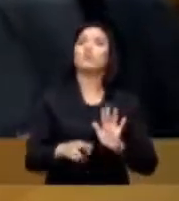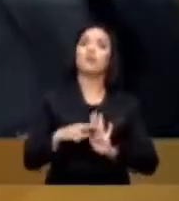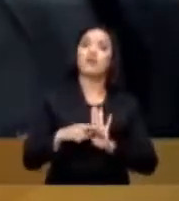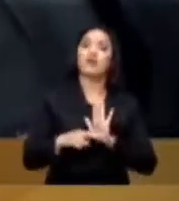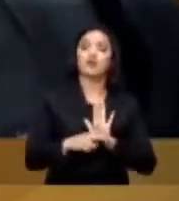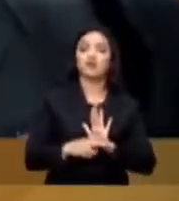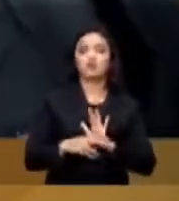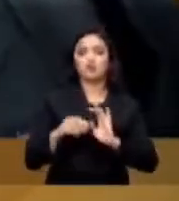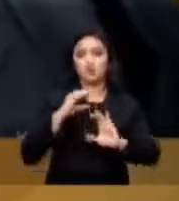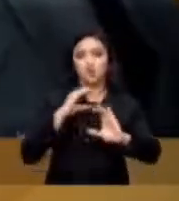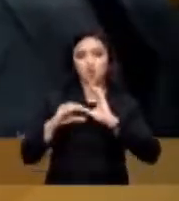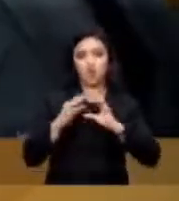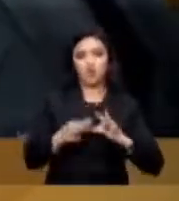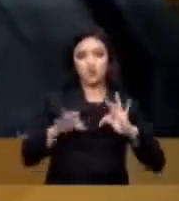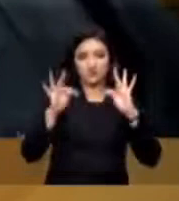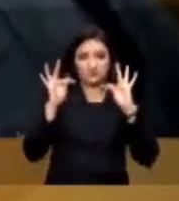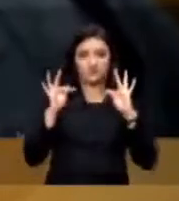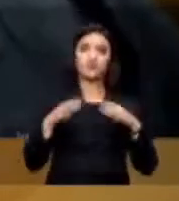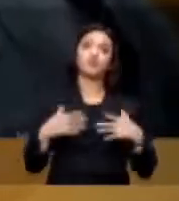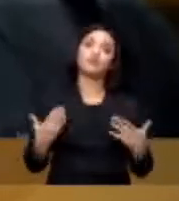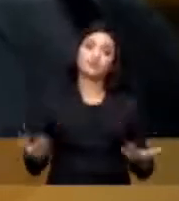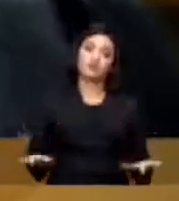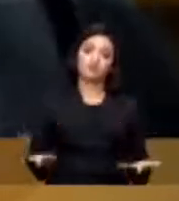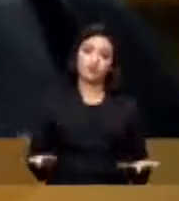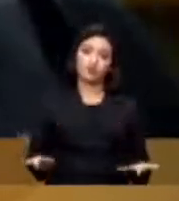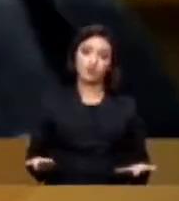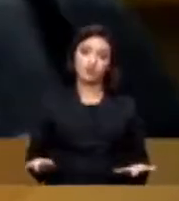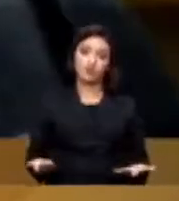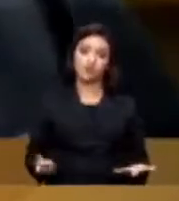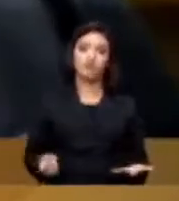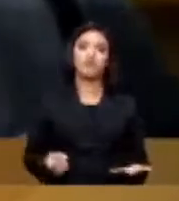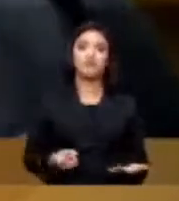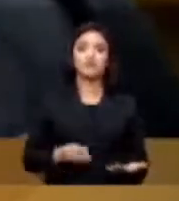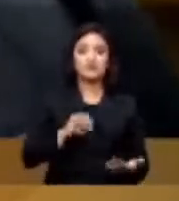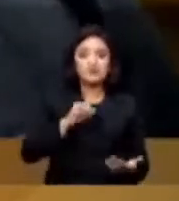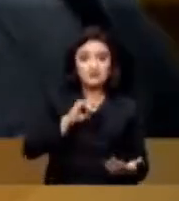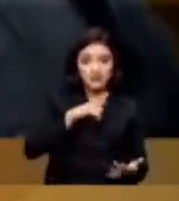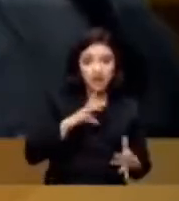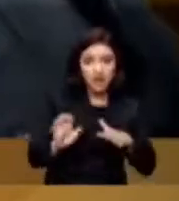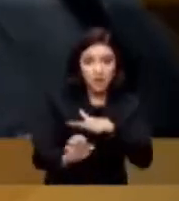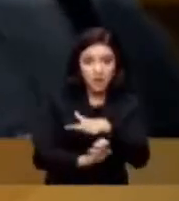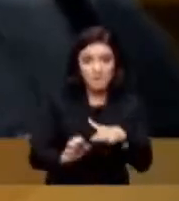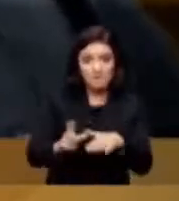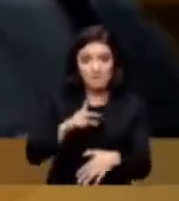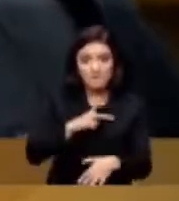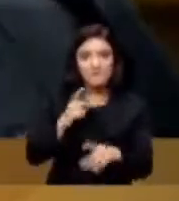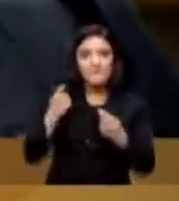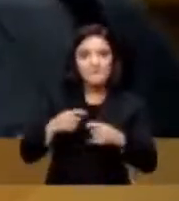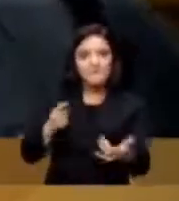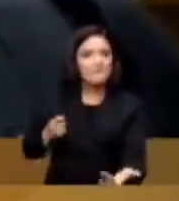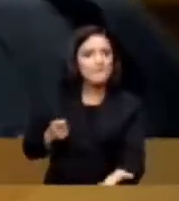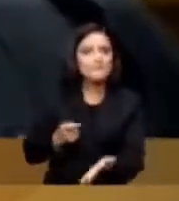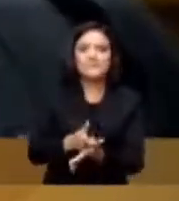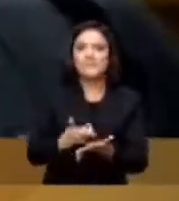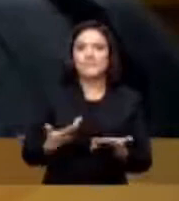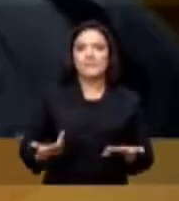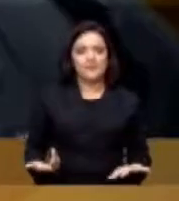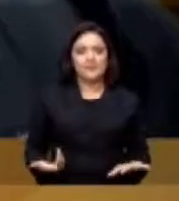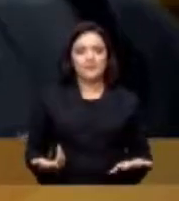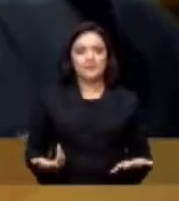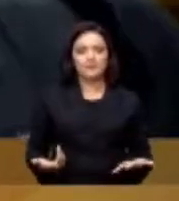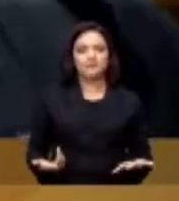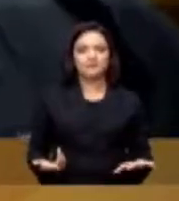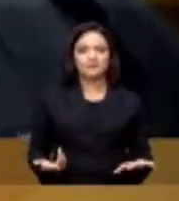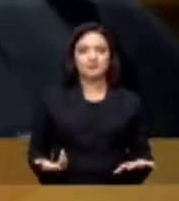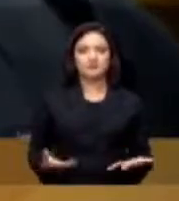patrimônio, se estiver na mão de um ente privado, será necessário o pagamento de compensações financeiras.